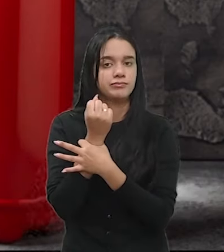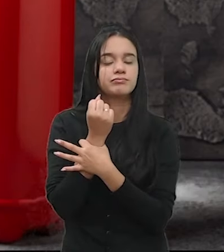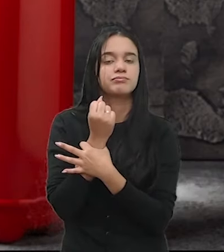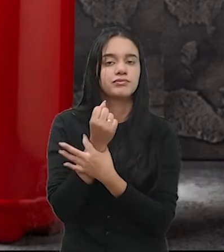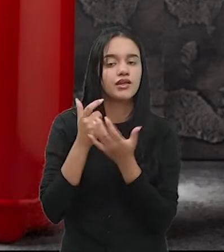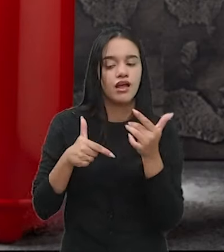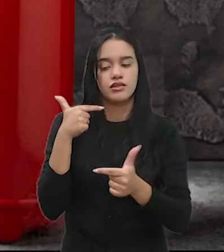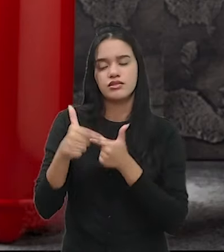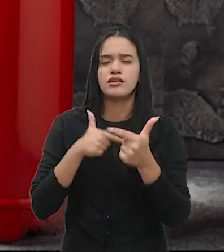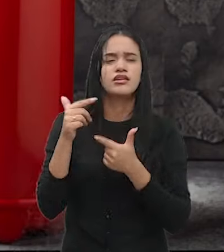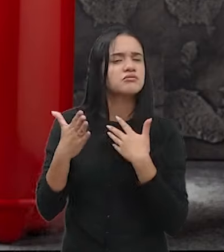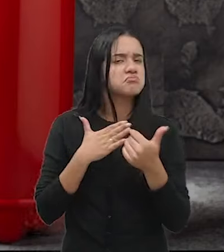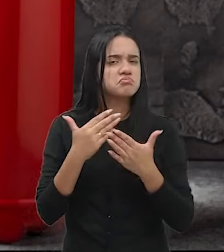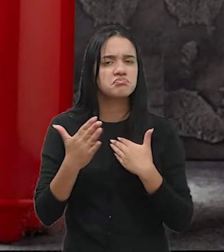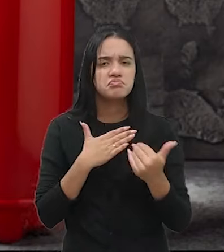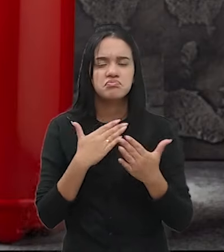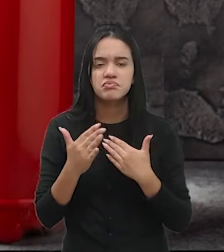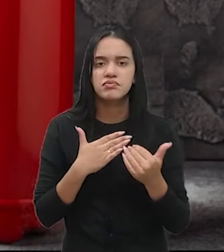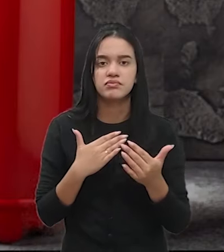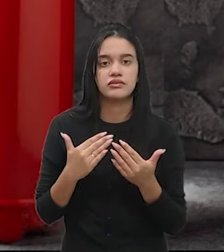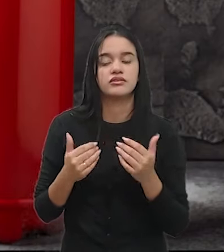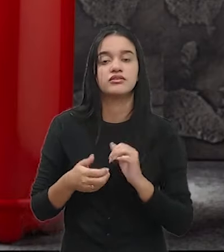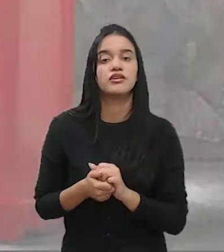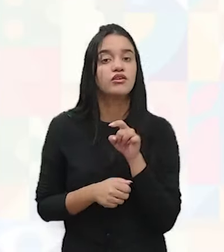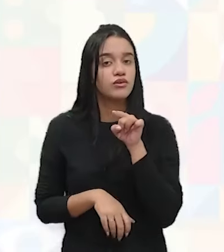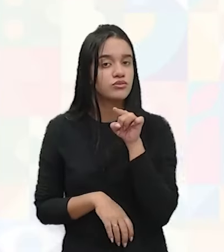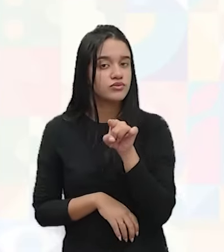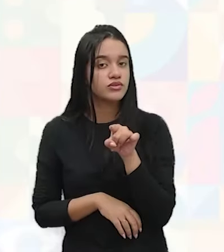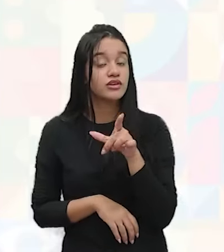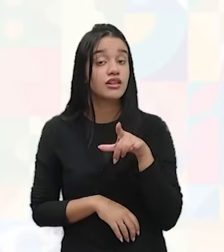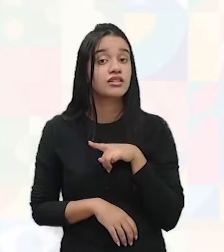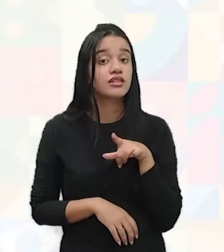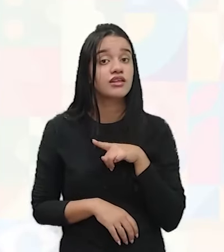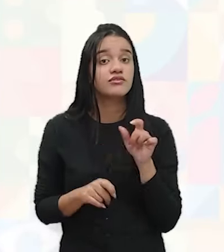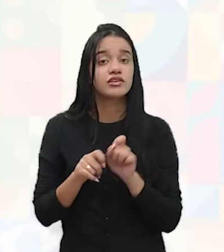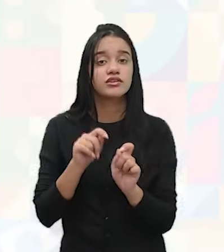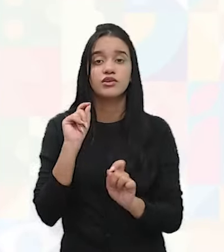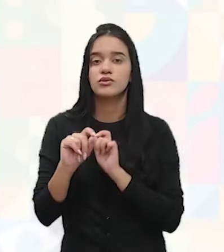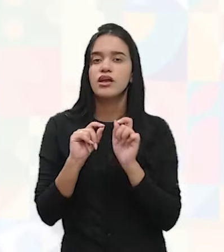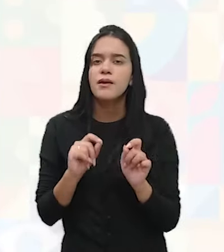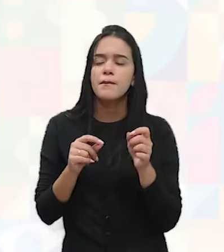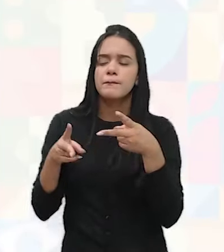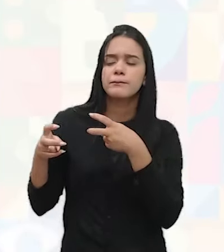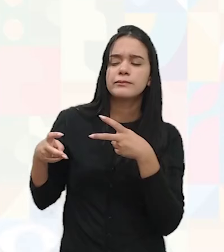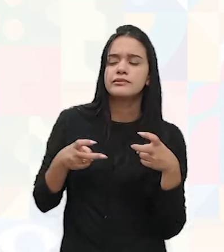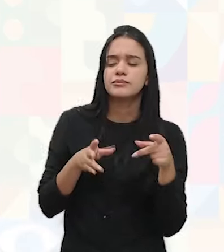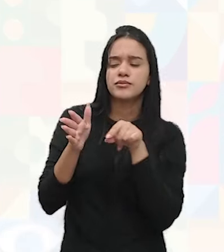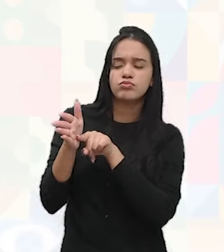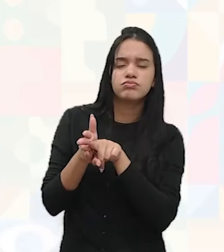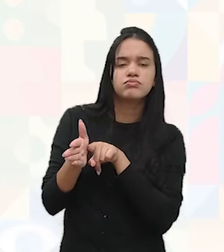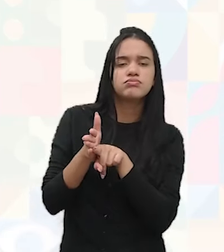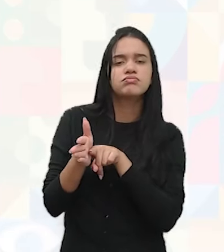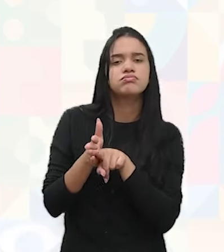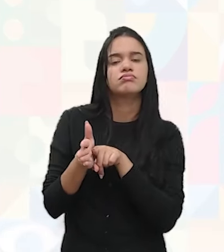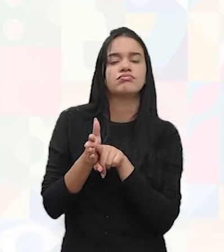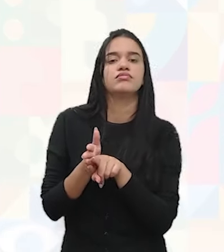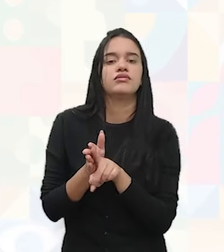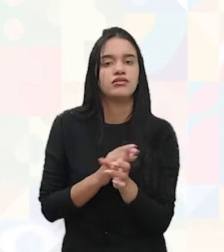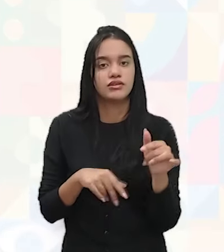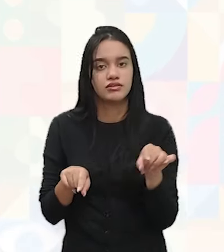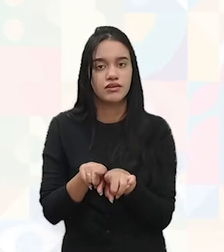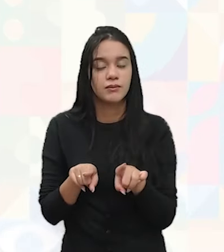atuando tá independentemente do segmento tá você vai ter que fazer uma verificação uma inspeção né certamente será